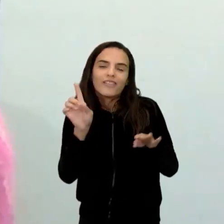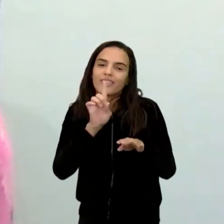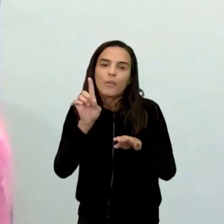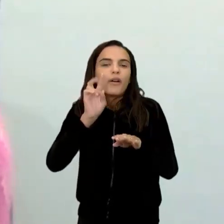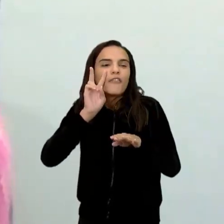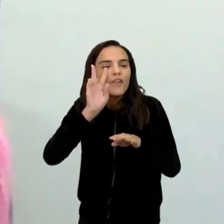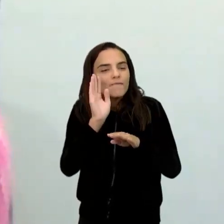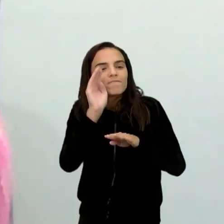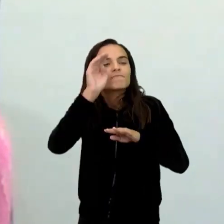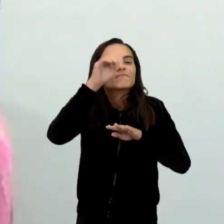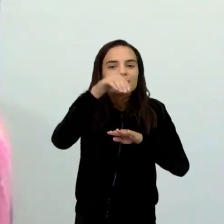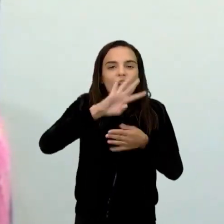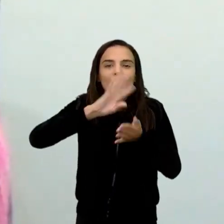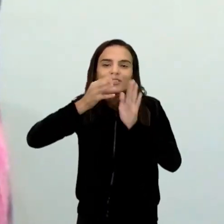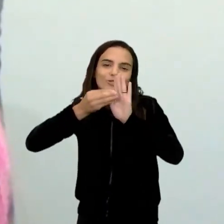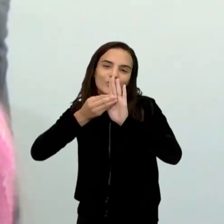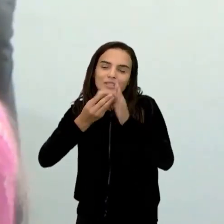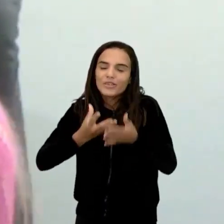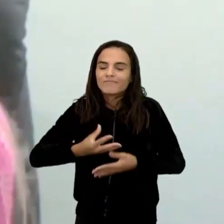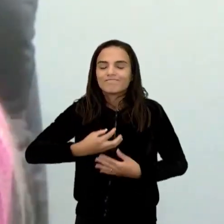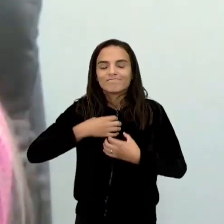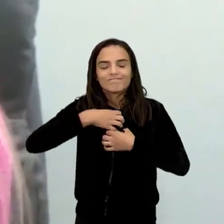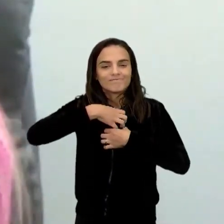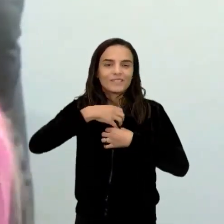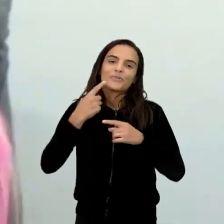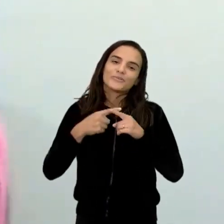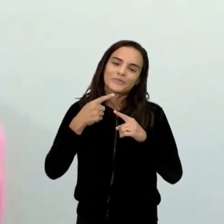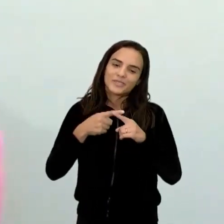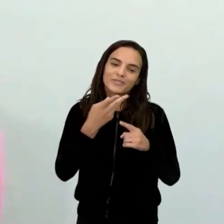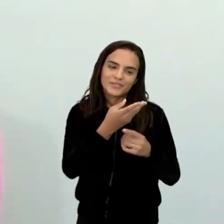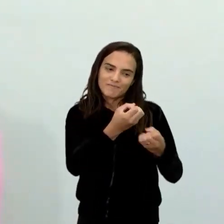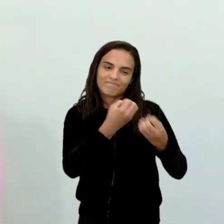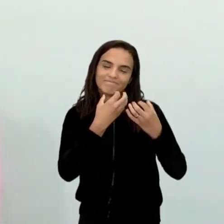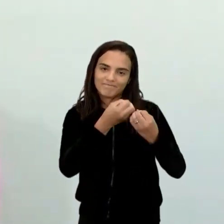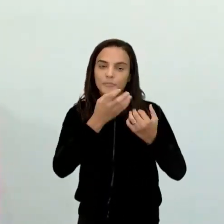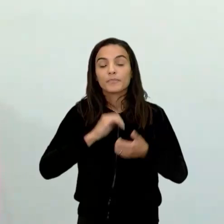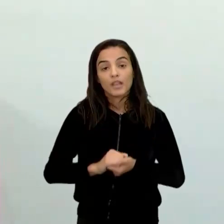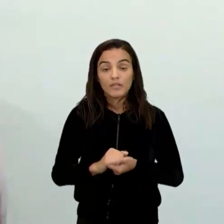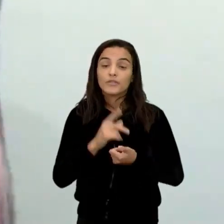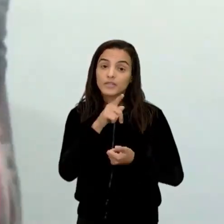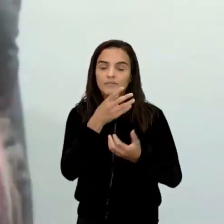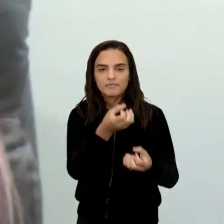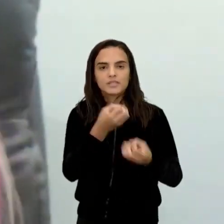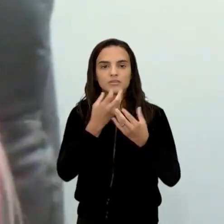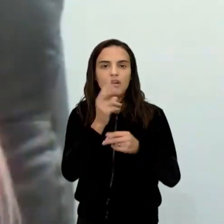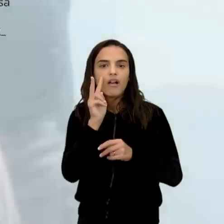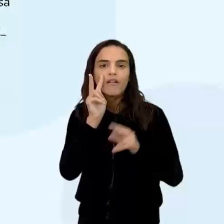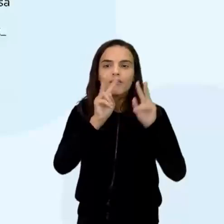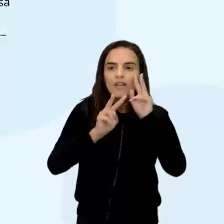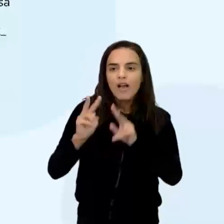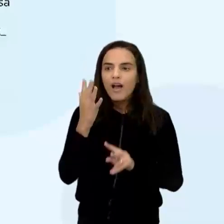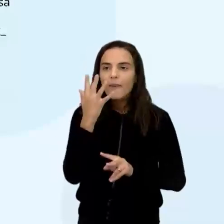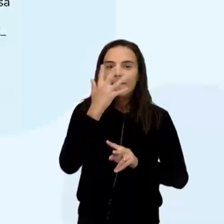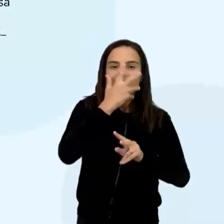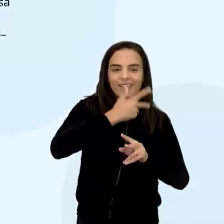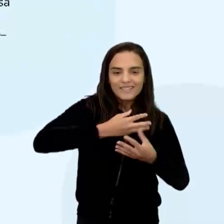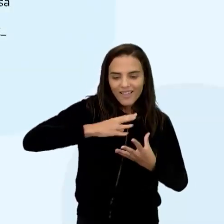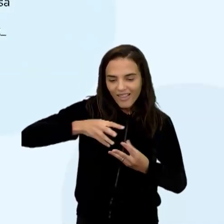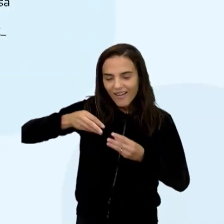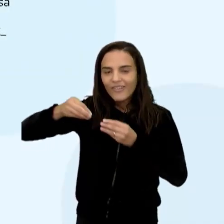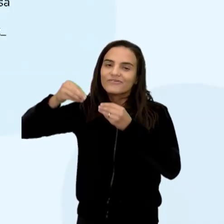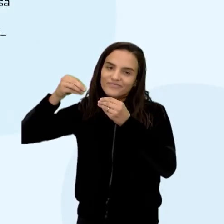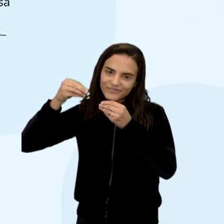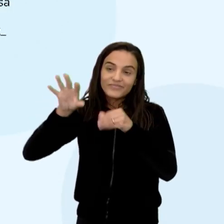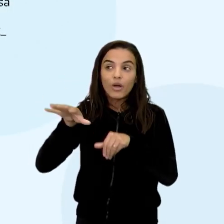te enxergo em toda a tua essência, porque assim você me ensinou. Me ensinou a enxergar a beleza da alma,